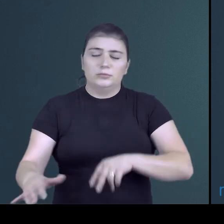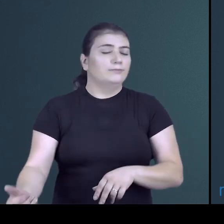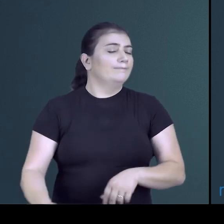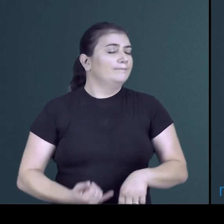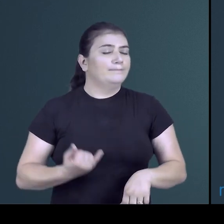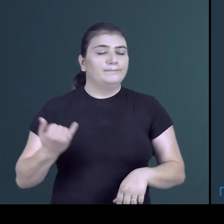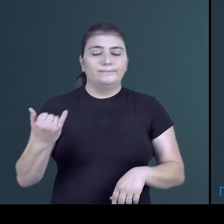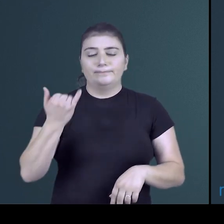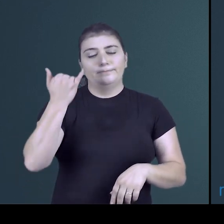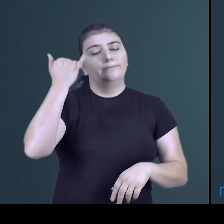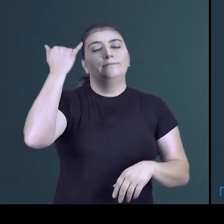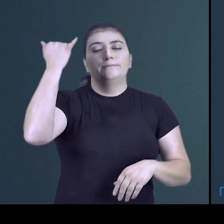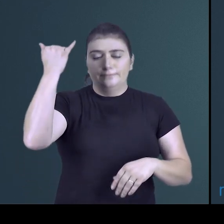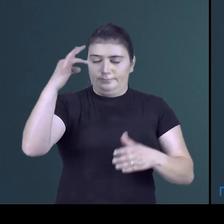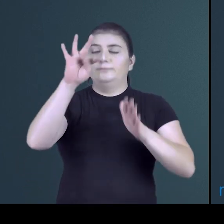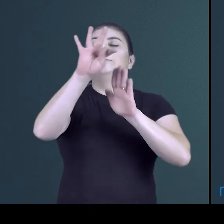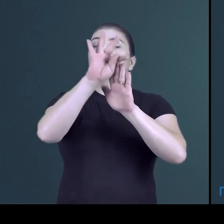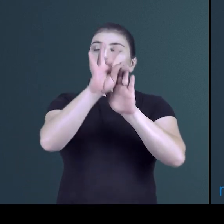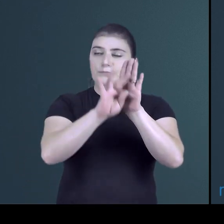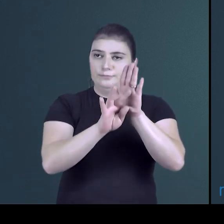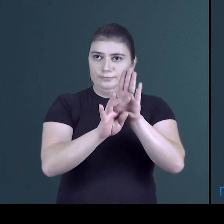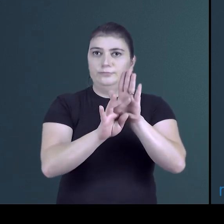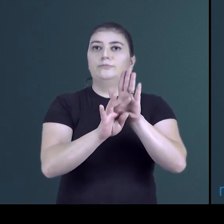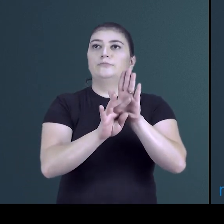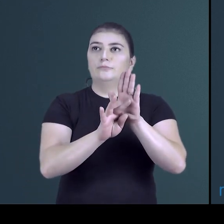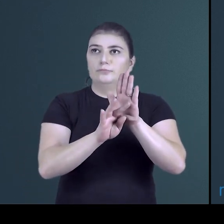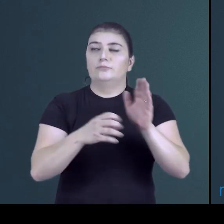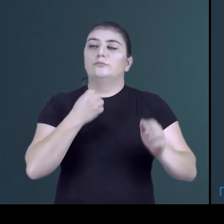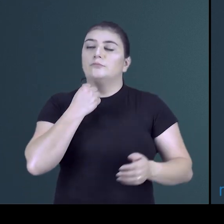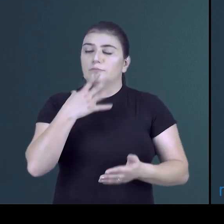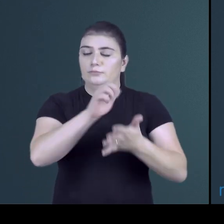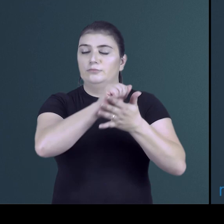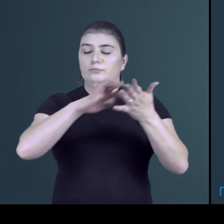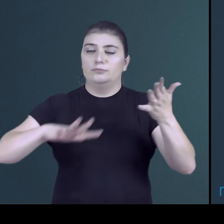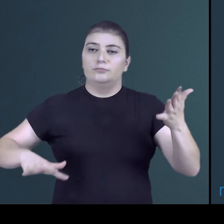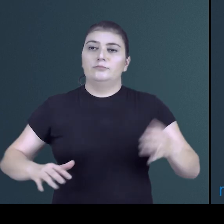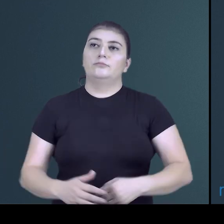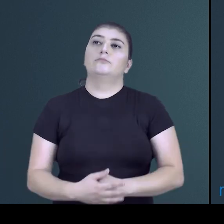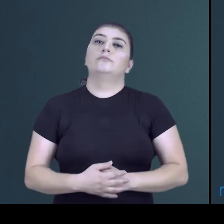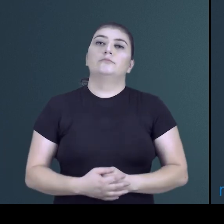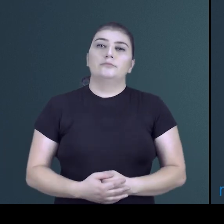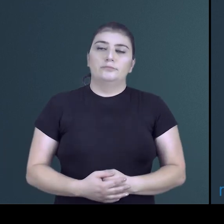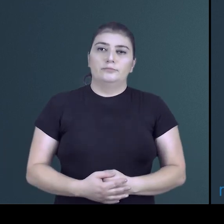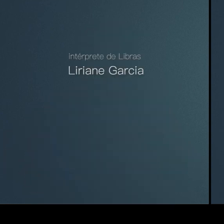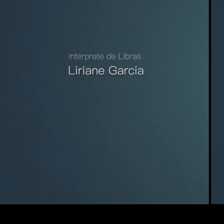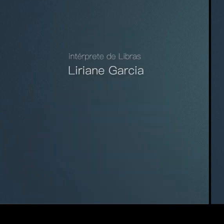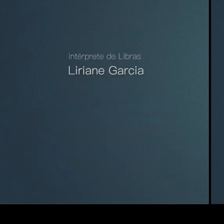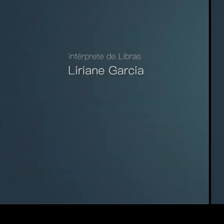são fundamentais para suas produções textuais. Bons exercícios!